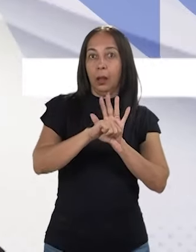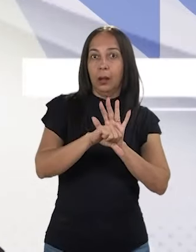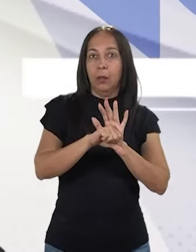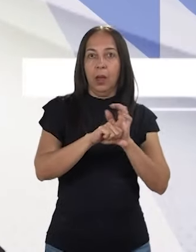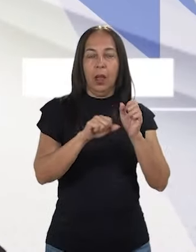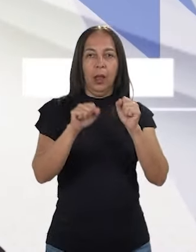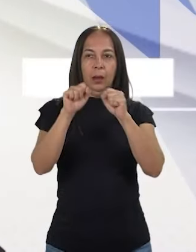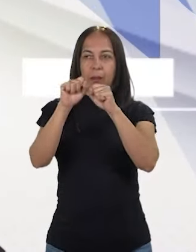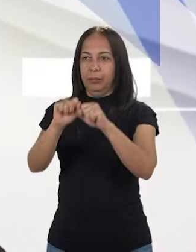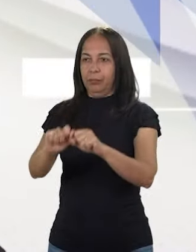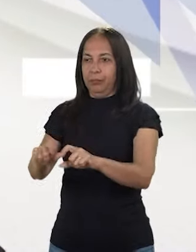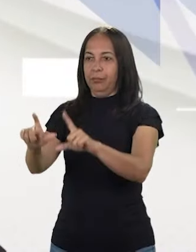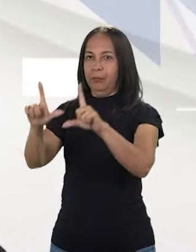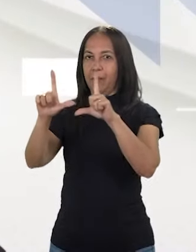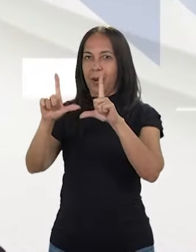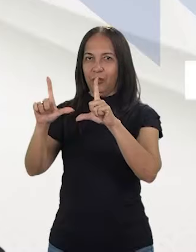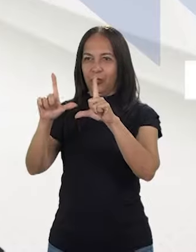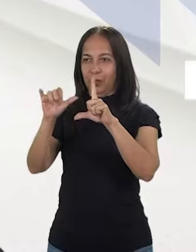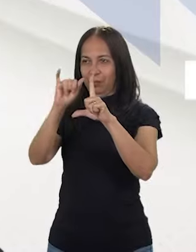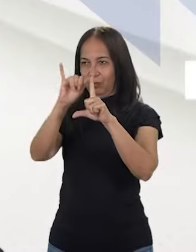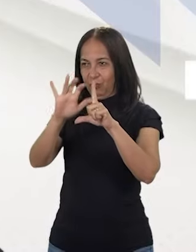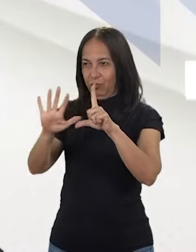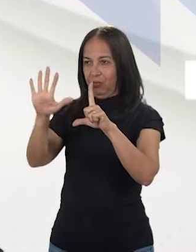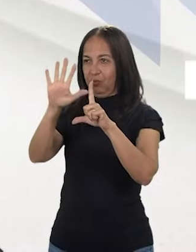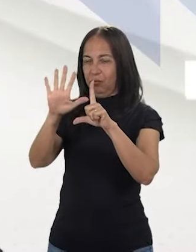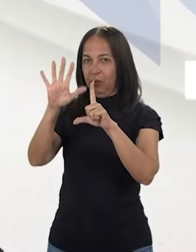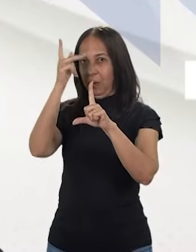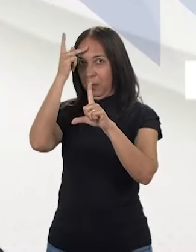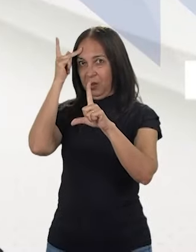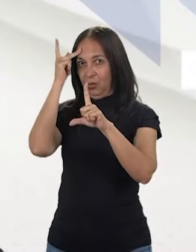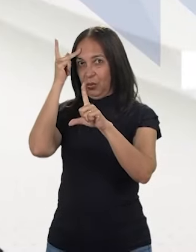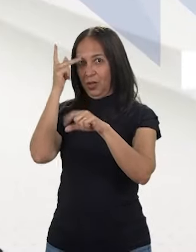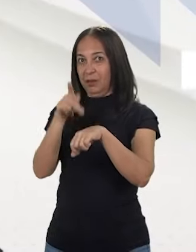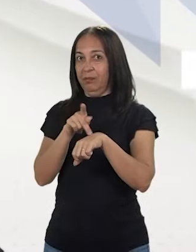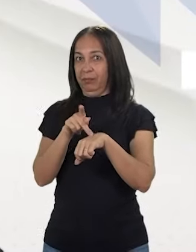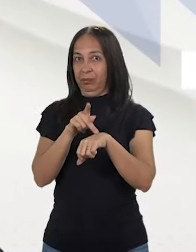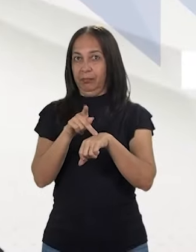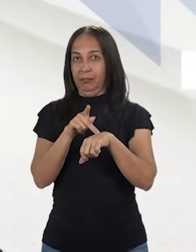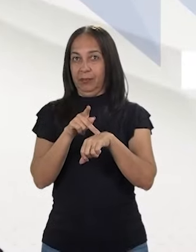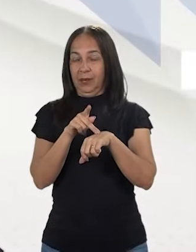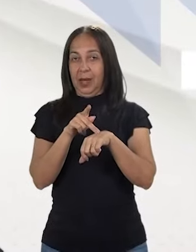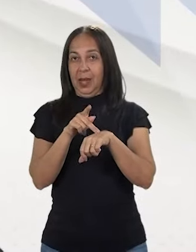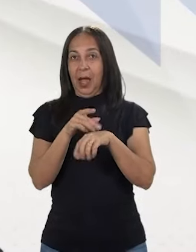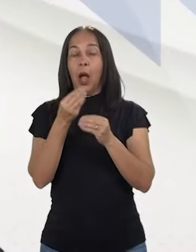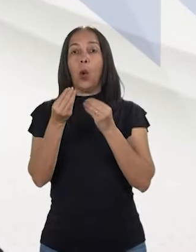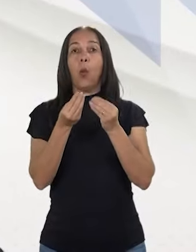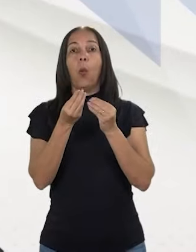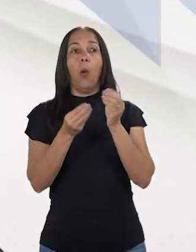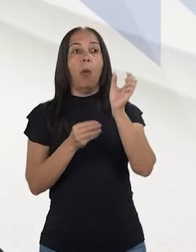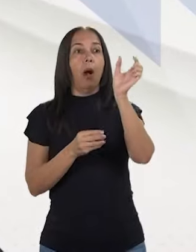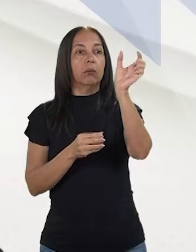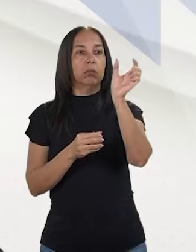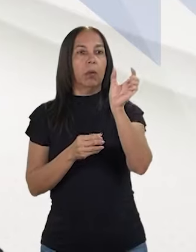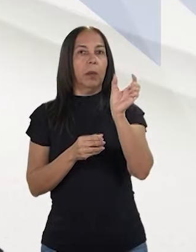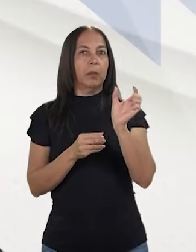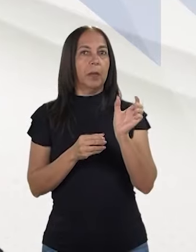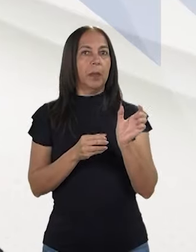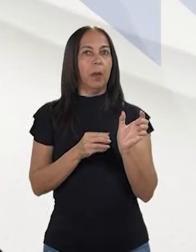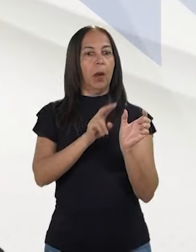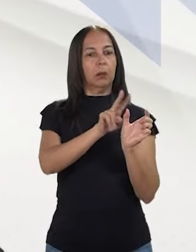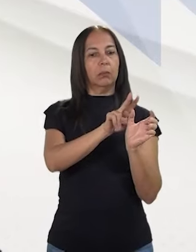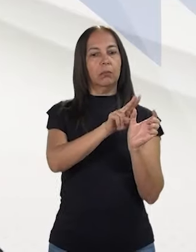vai responder com imagens de pessoas negras essa ferramenta esse mecanismo de distribuição né de